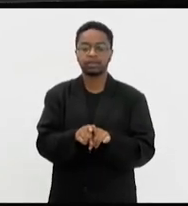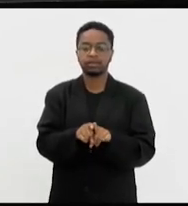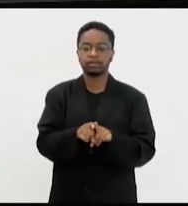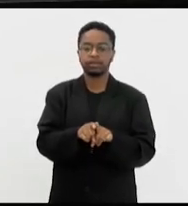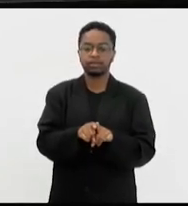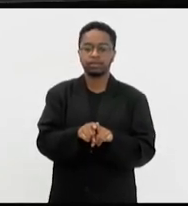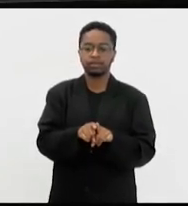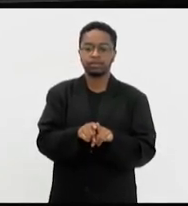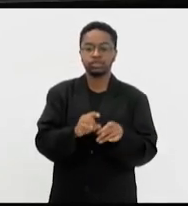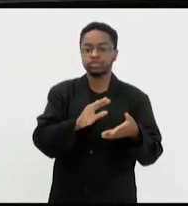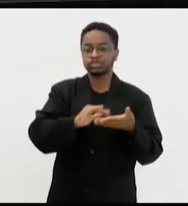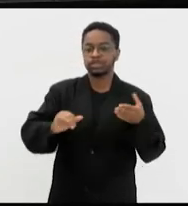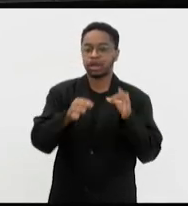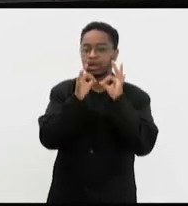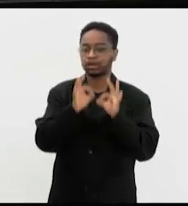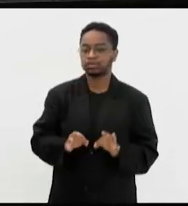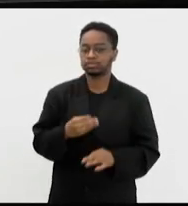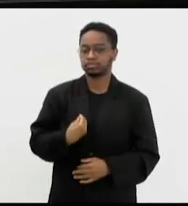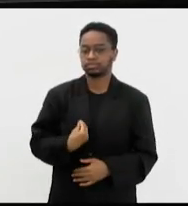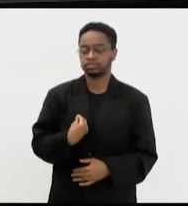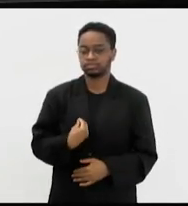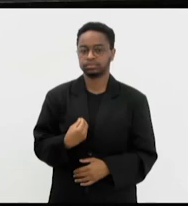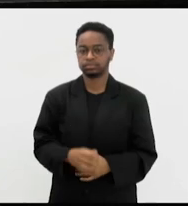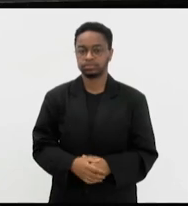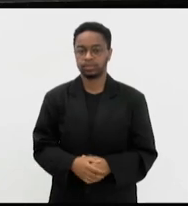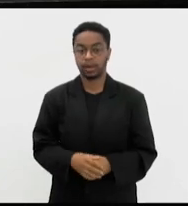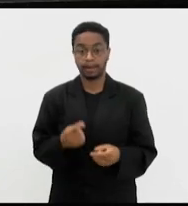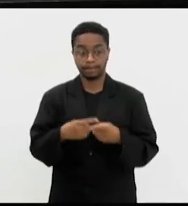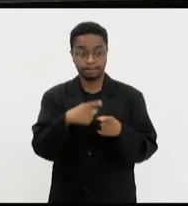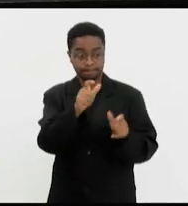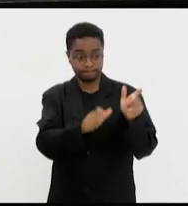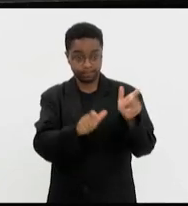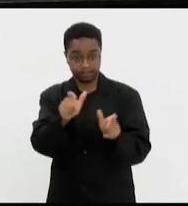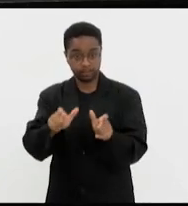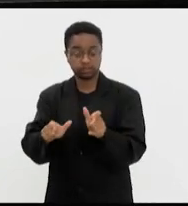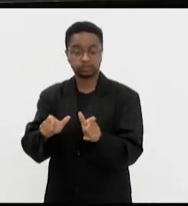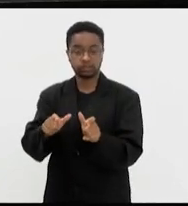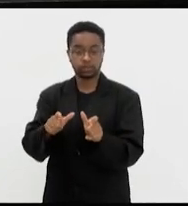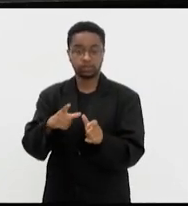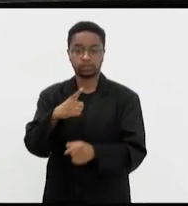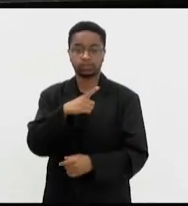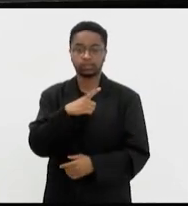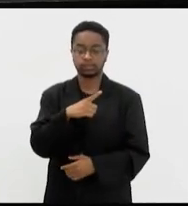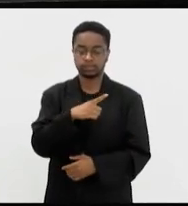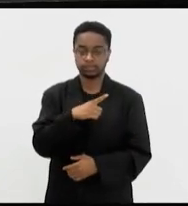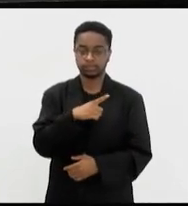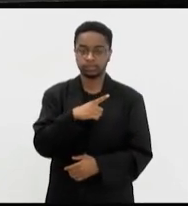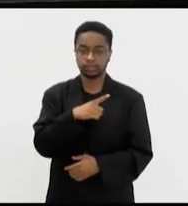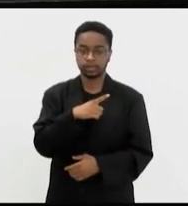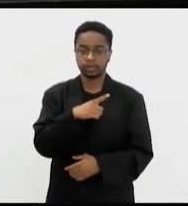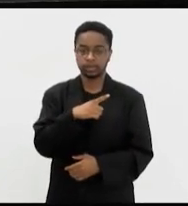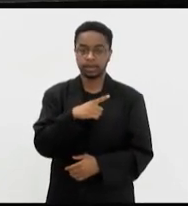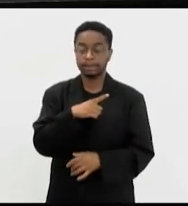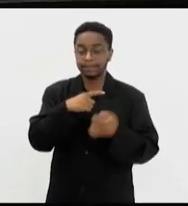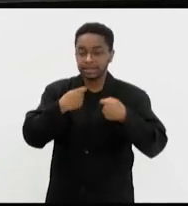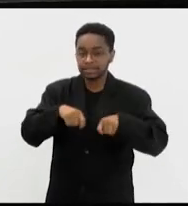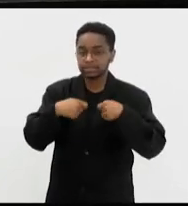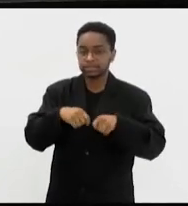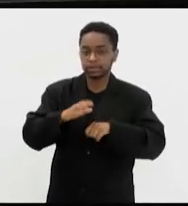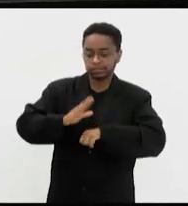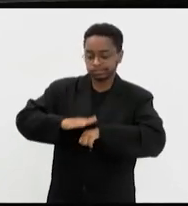de dignidade as pessoas tinham que se aut